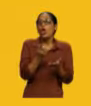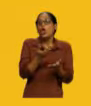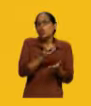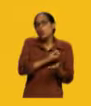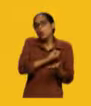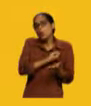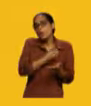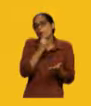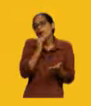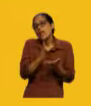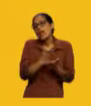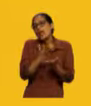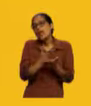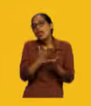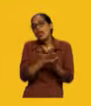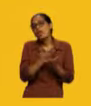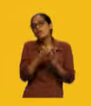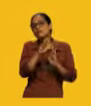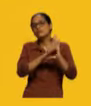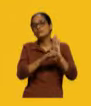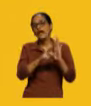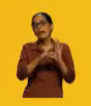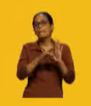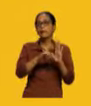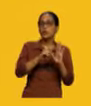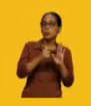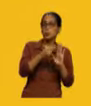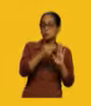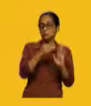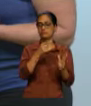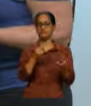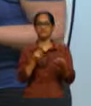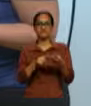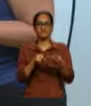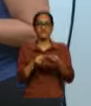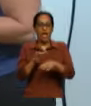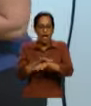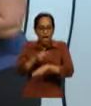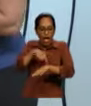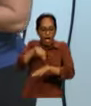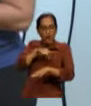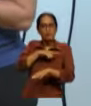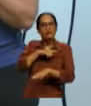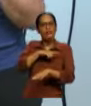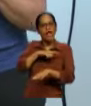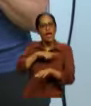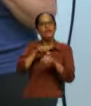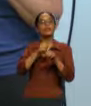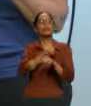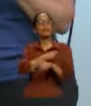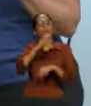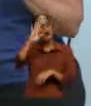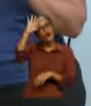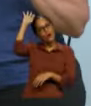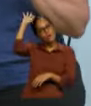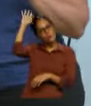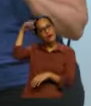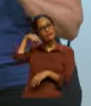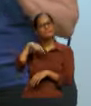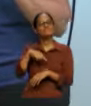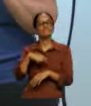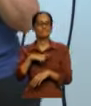do capítulo do livro, em números de relógio. Então vamos lá. Vamos